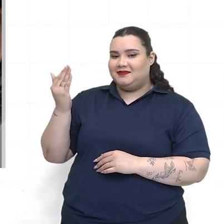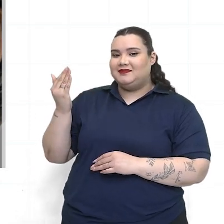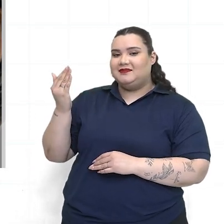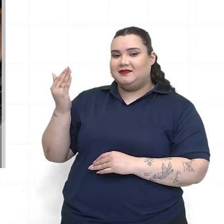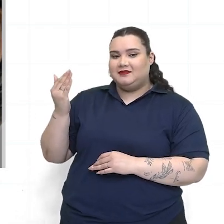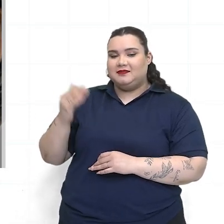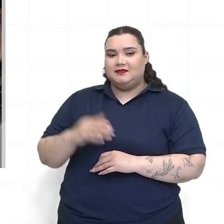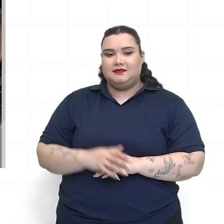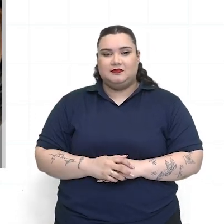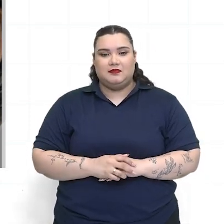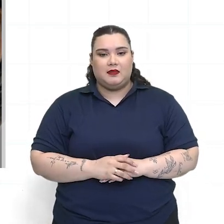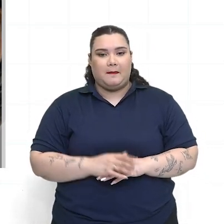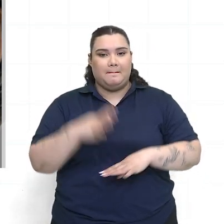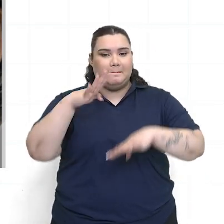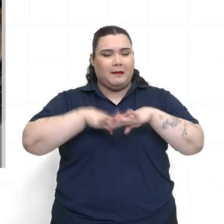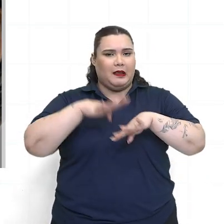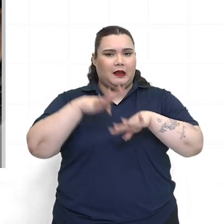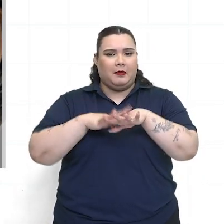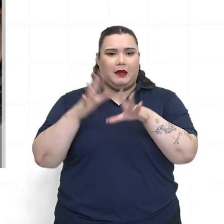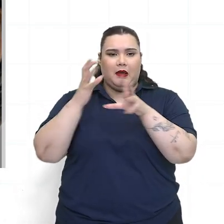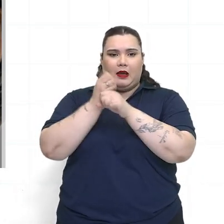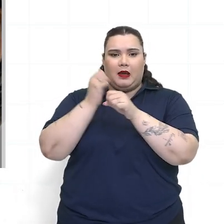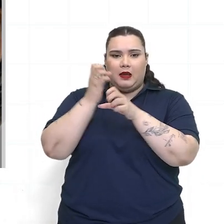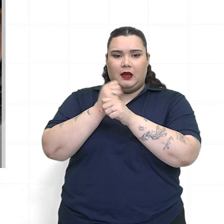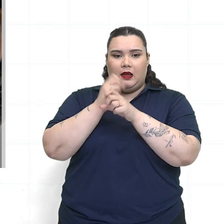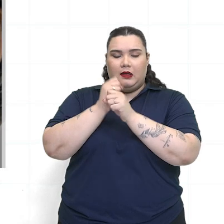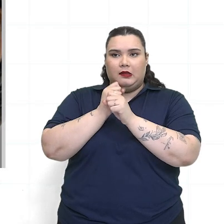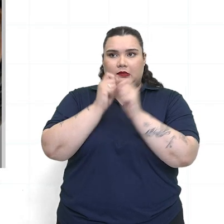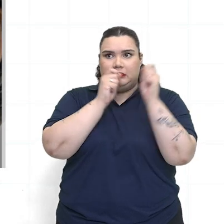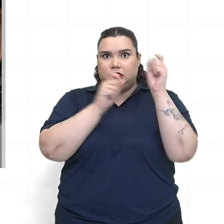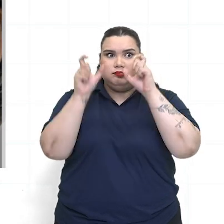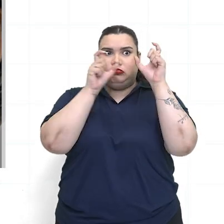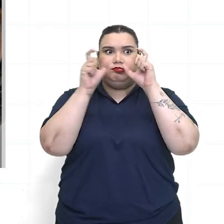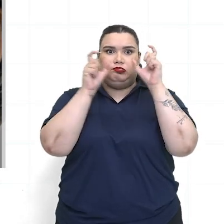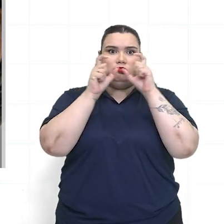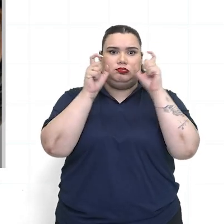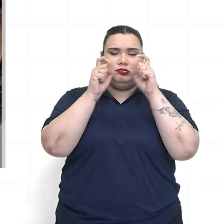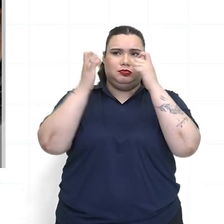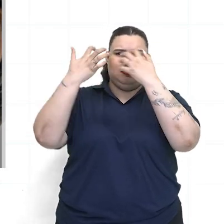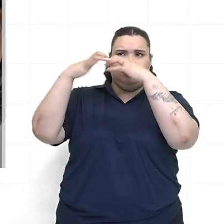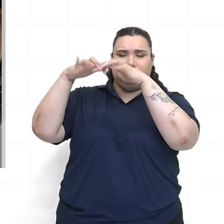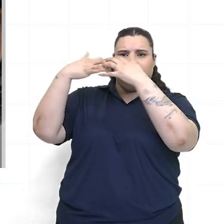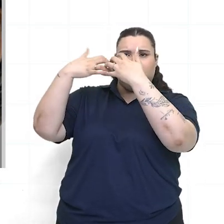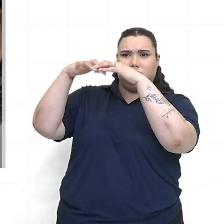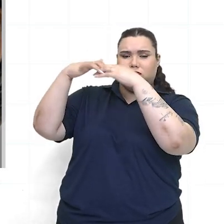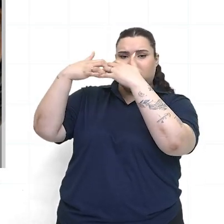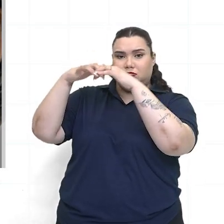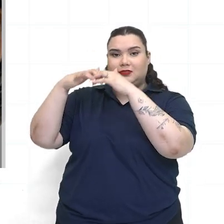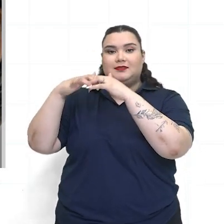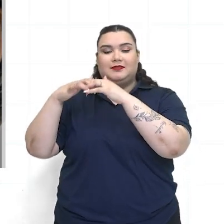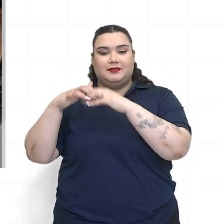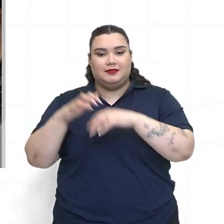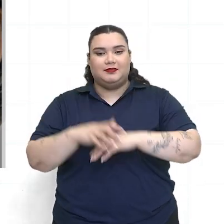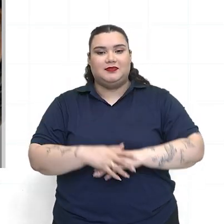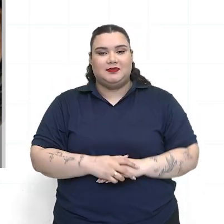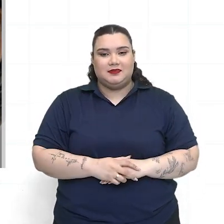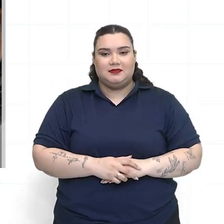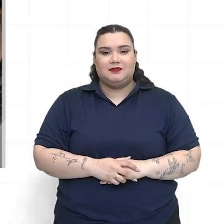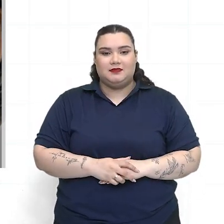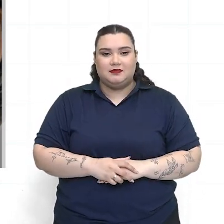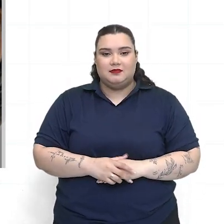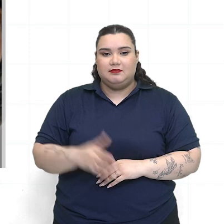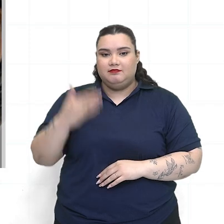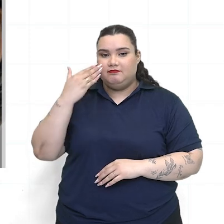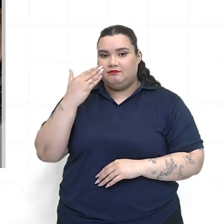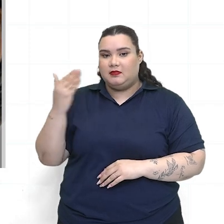ó, os cálculos matemáticos assustando, né, quem os pratica. E aí, ó,